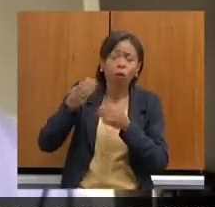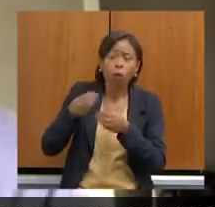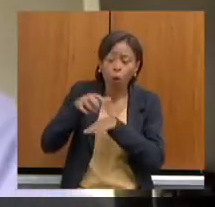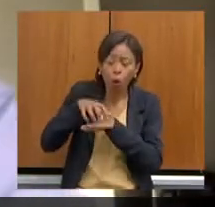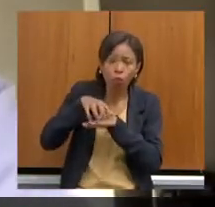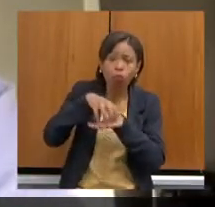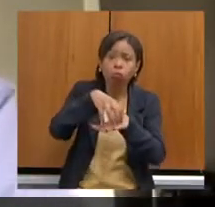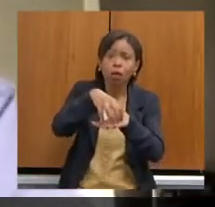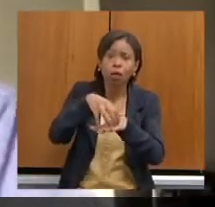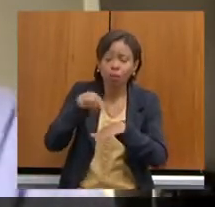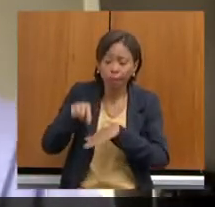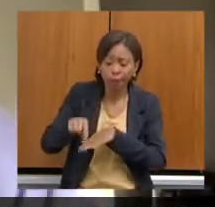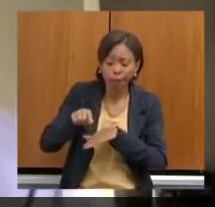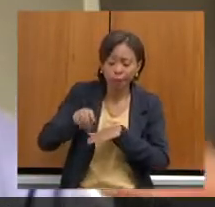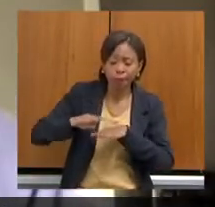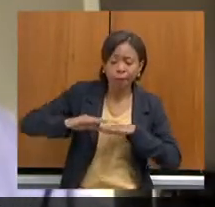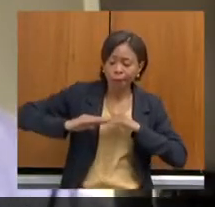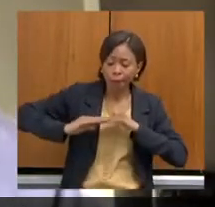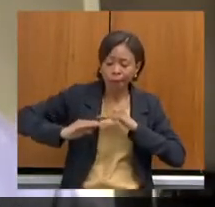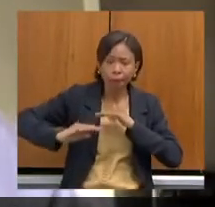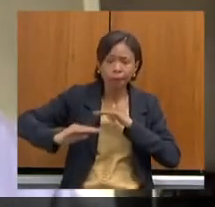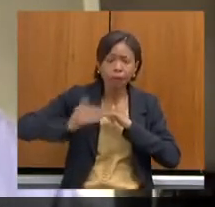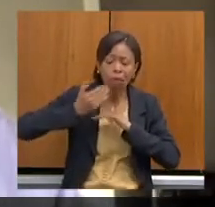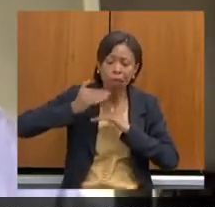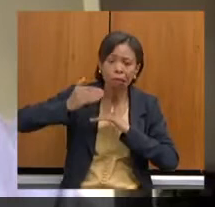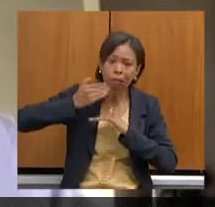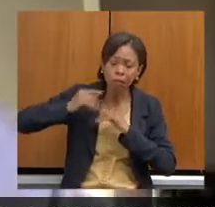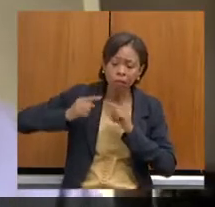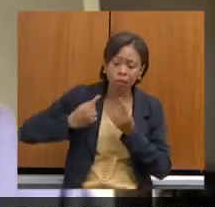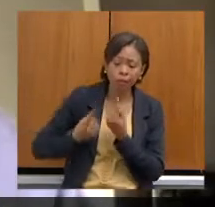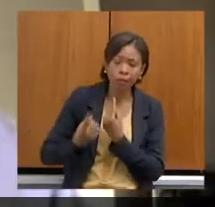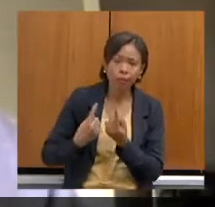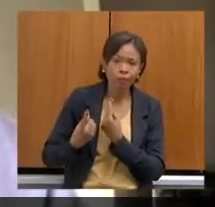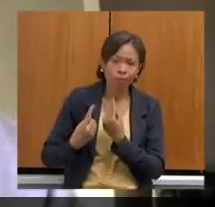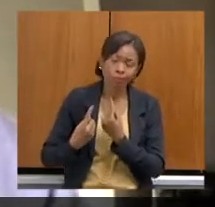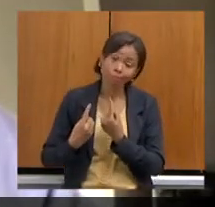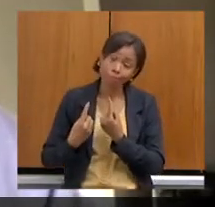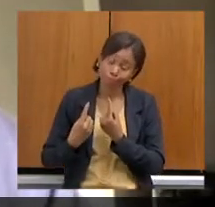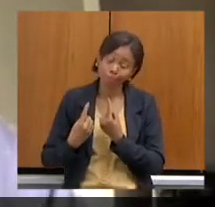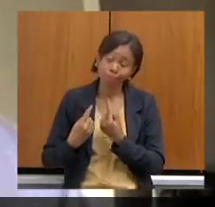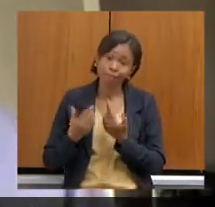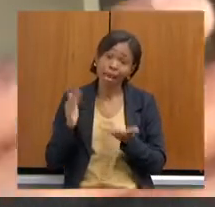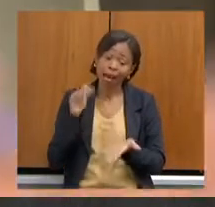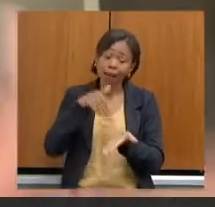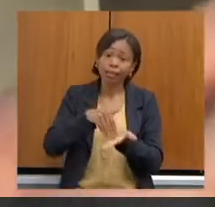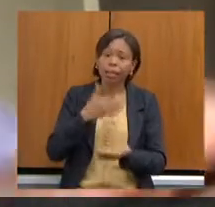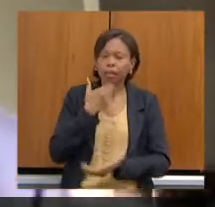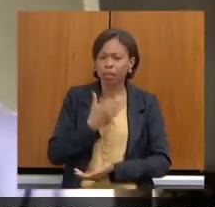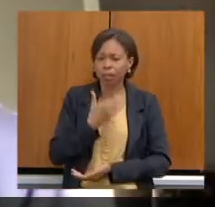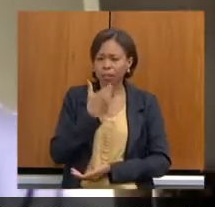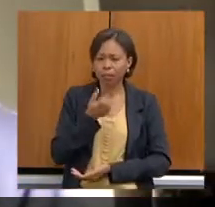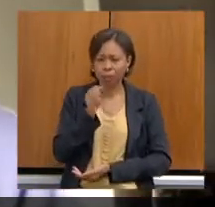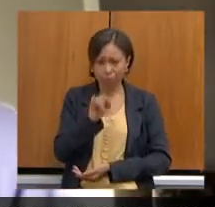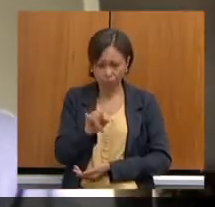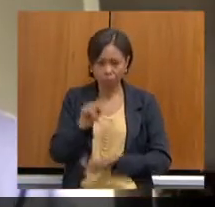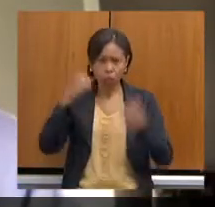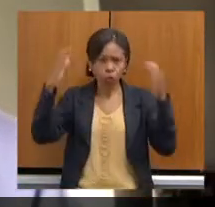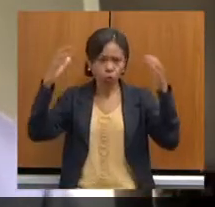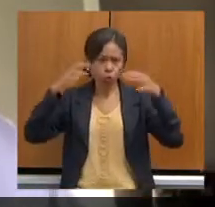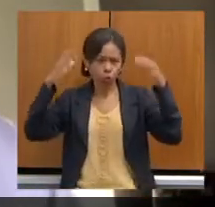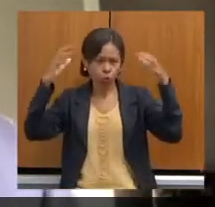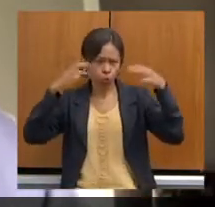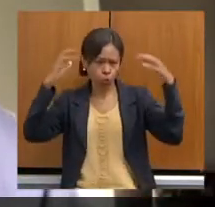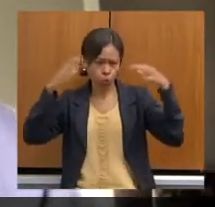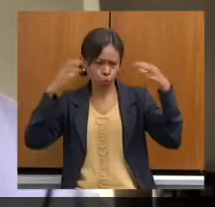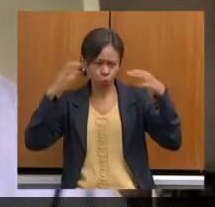estava quase intransitável hoje tá tampando os buracos mas até o final do ano se vier a chuva de outubro novembro